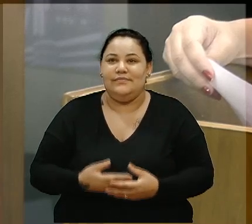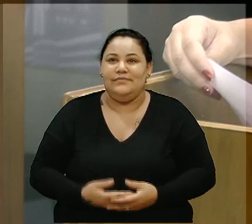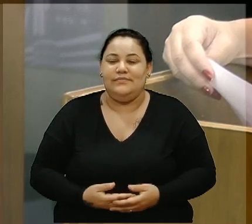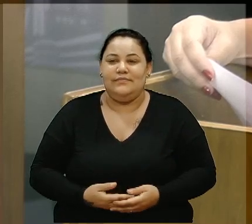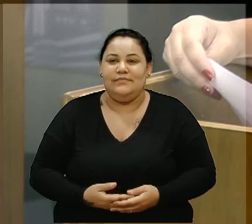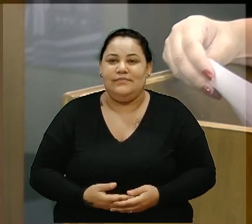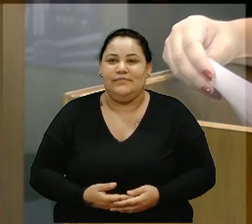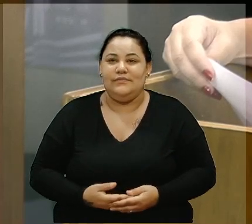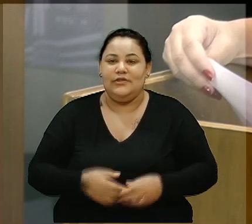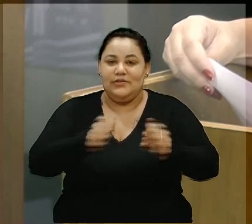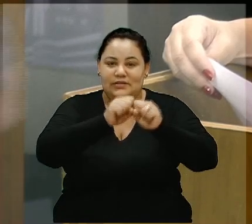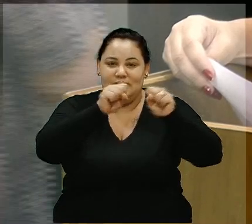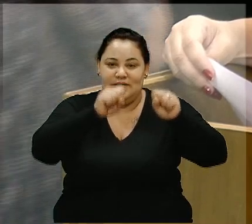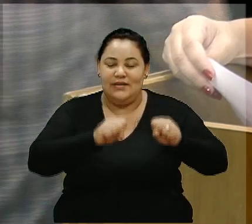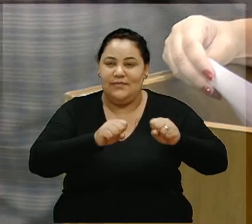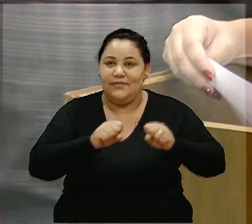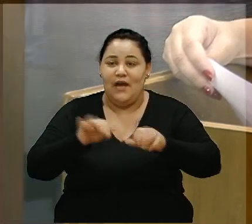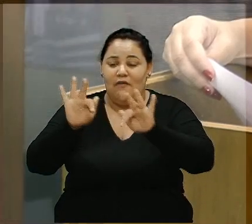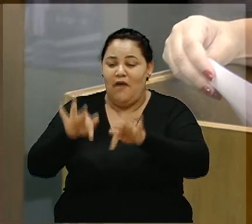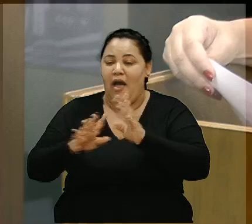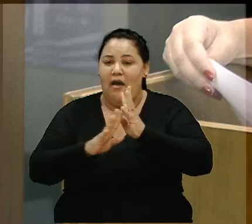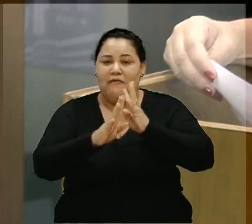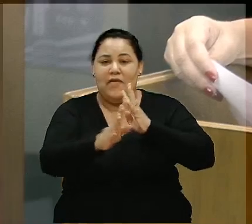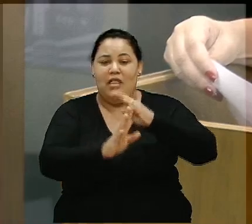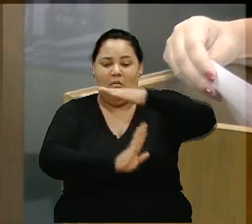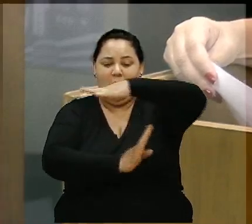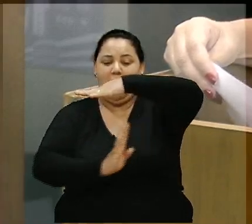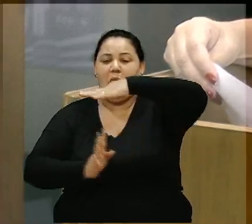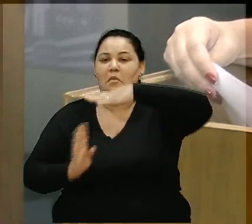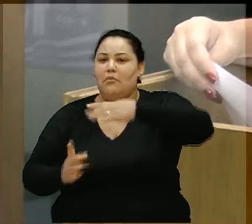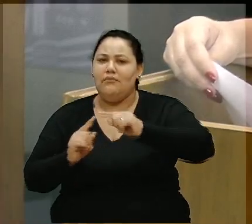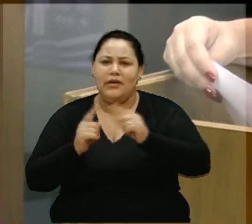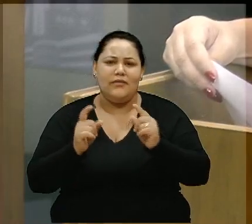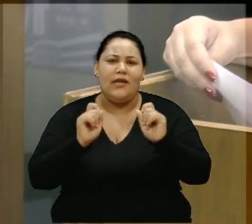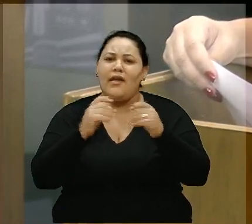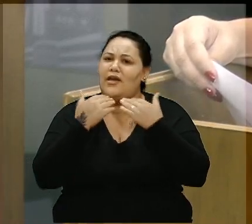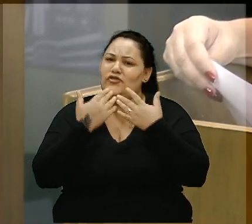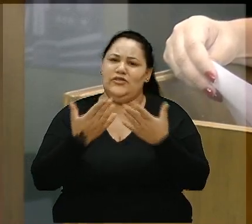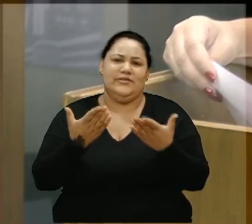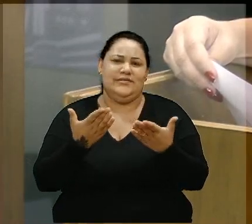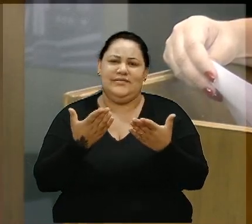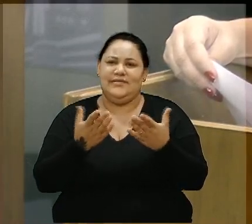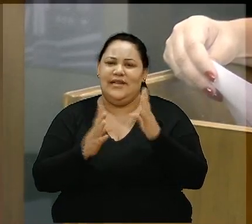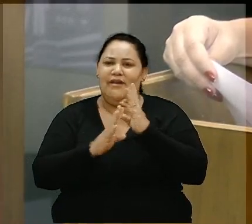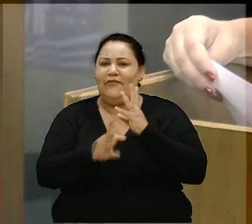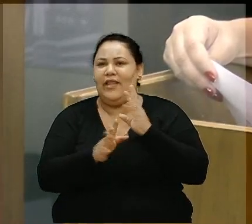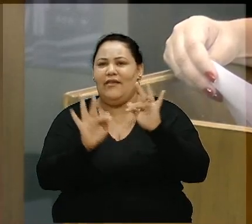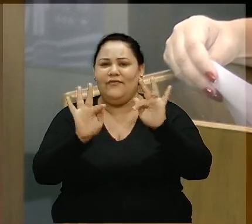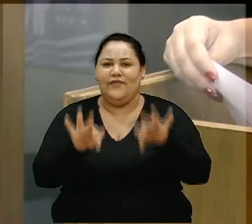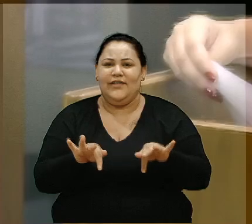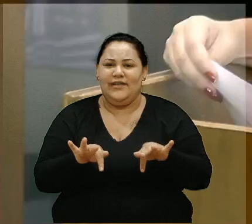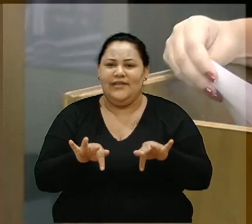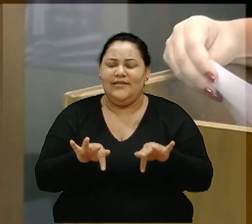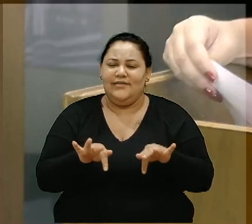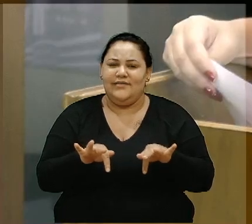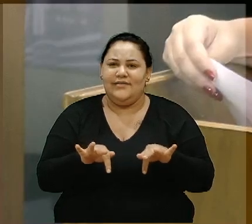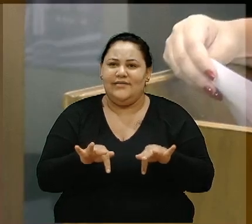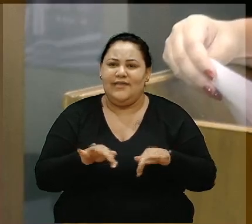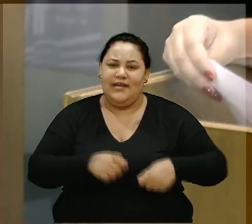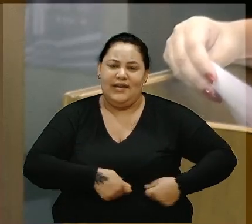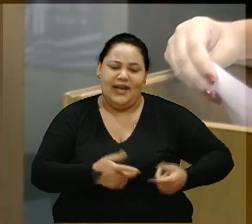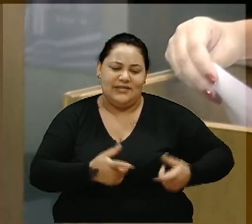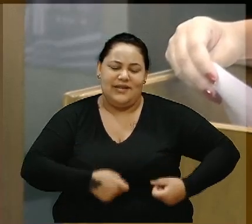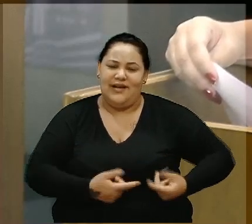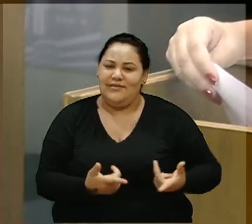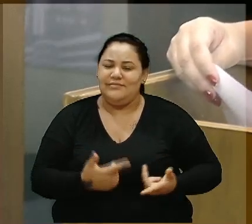O free flow acabaria com as filas do pedágio, mas o que adianta acabar com as filas e doer no bolso das pessoas?